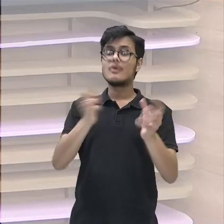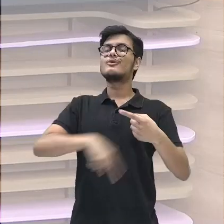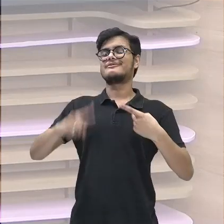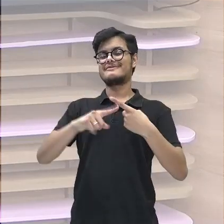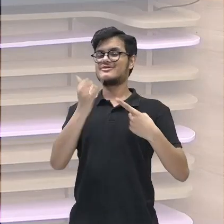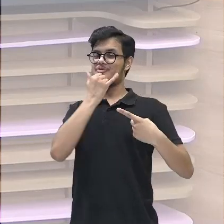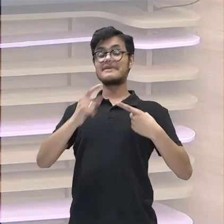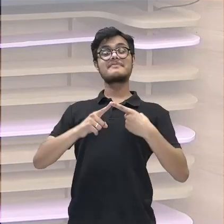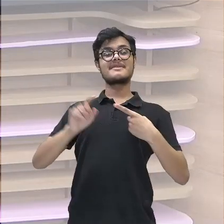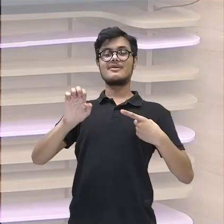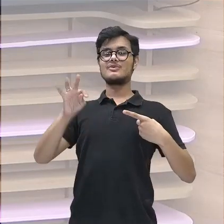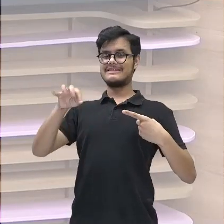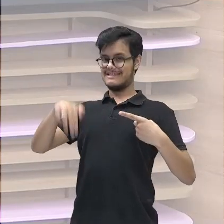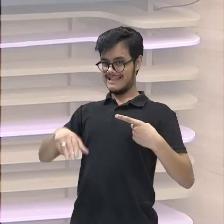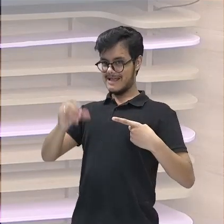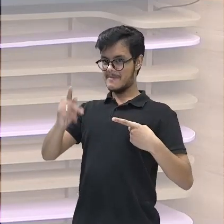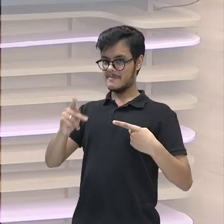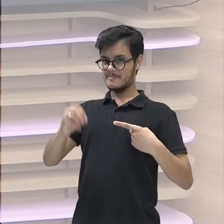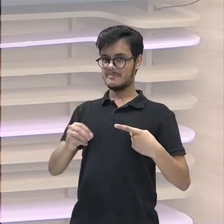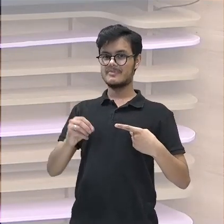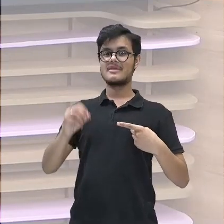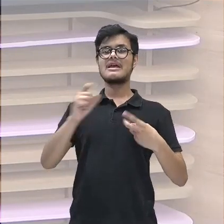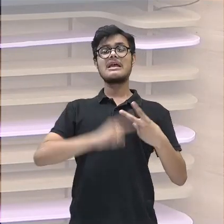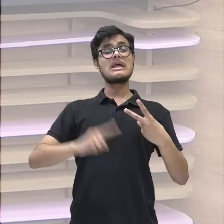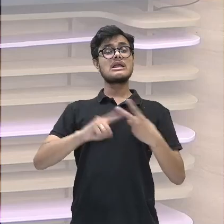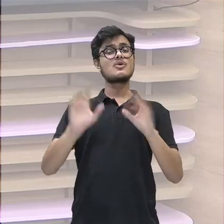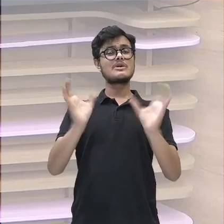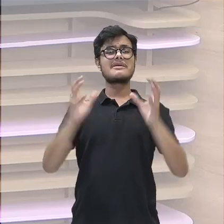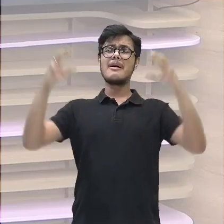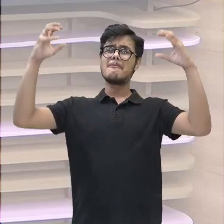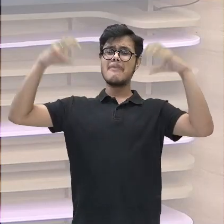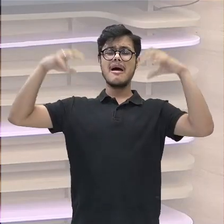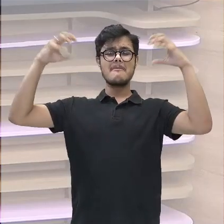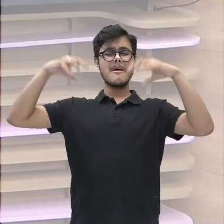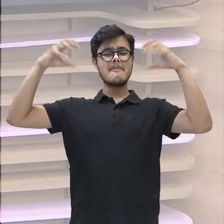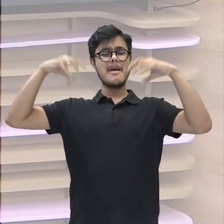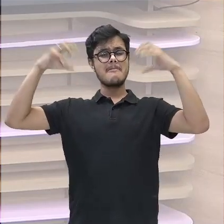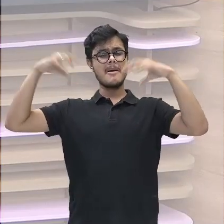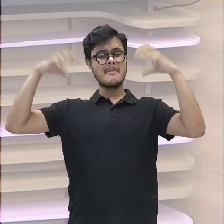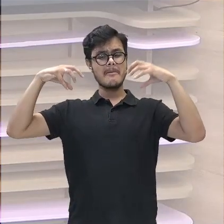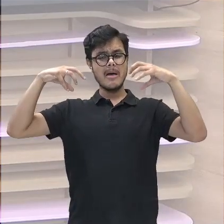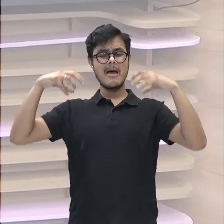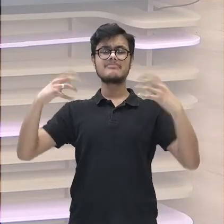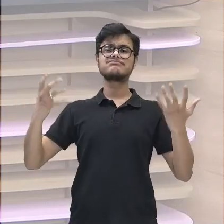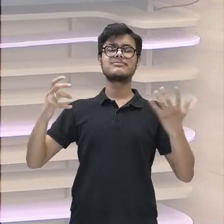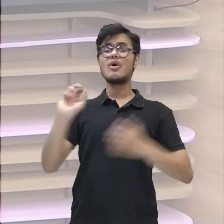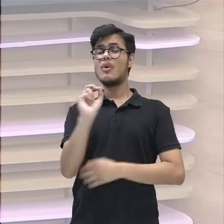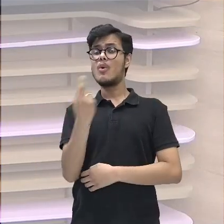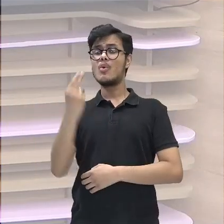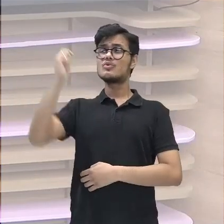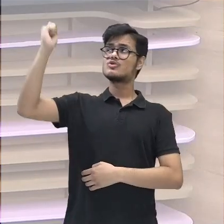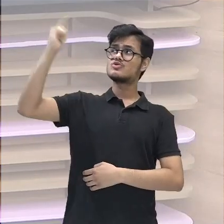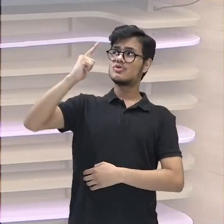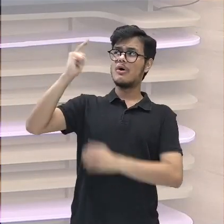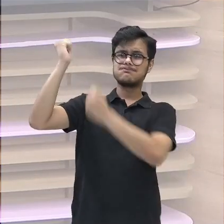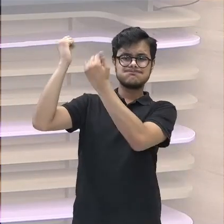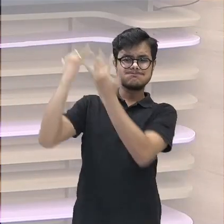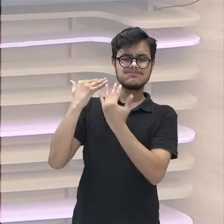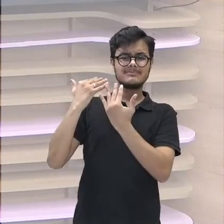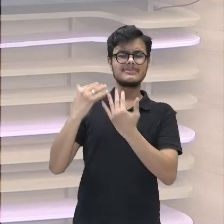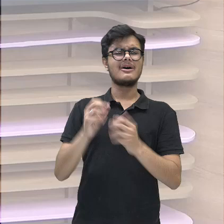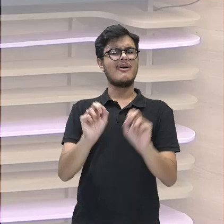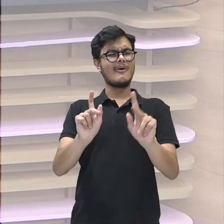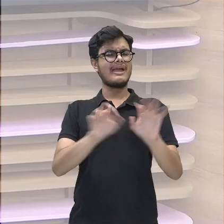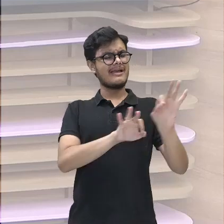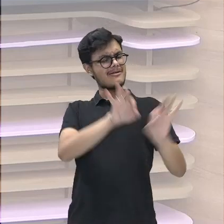que o clima está chuvoso, né, ou que o clima estará ensolarado. E aí de repente você se